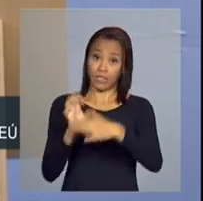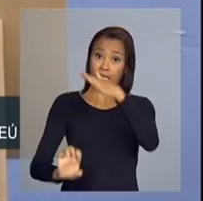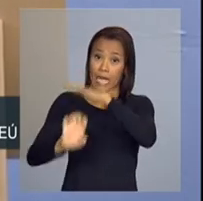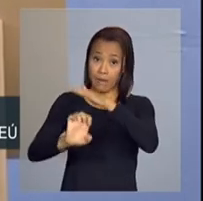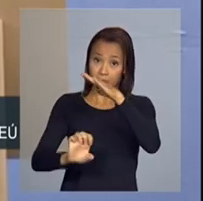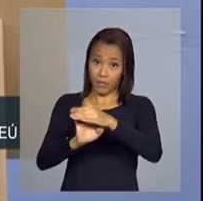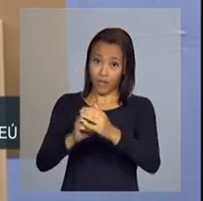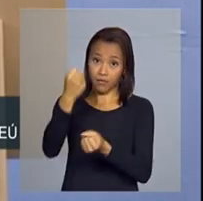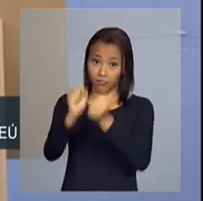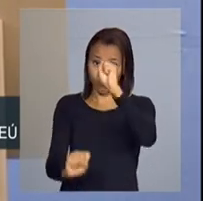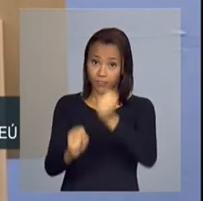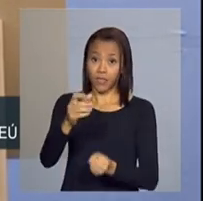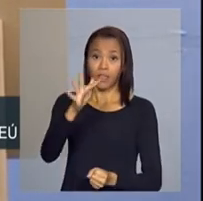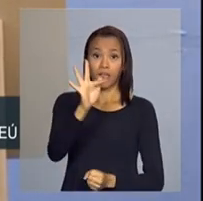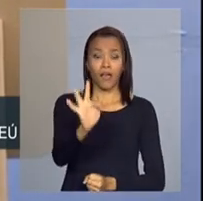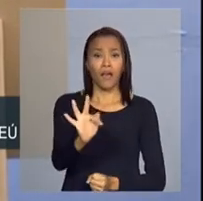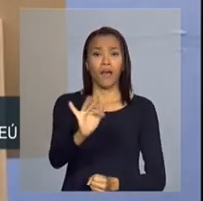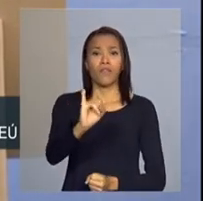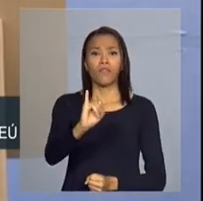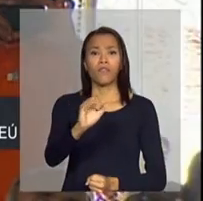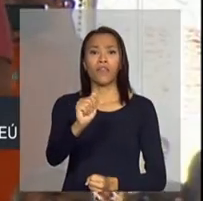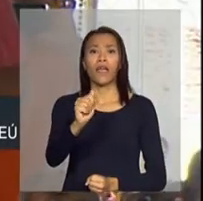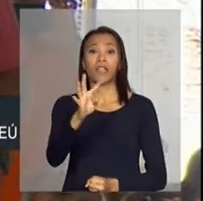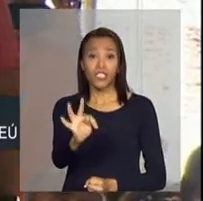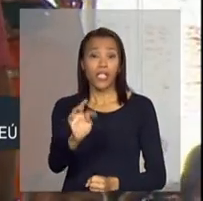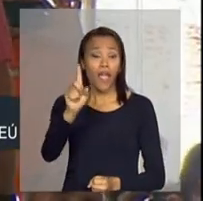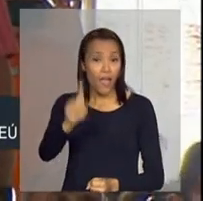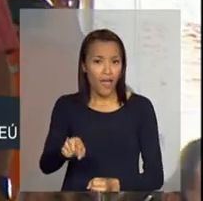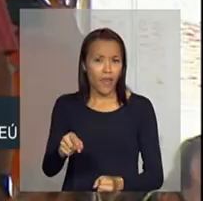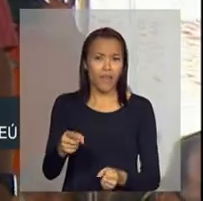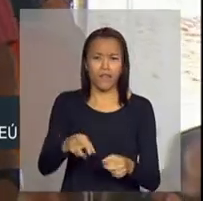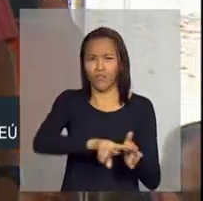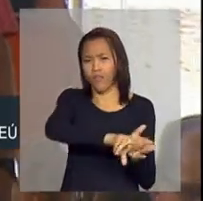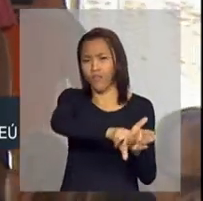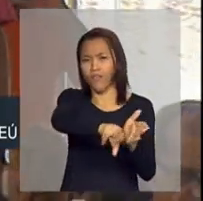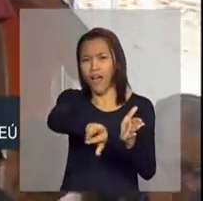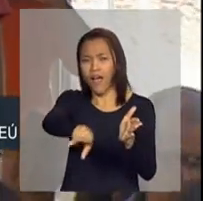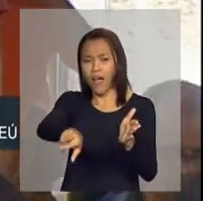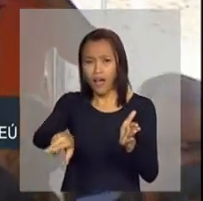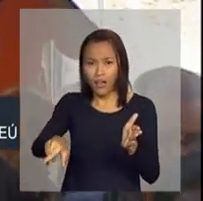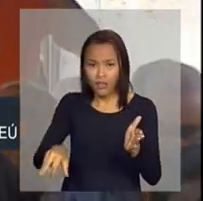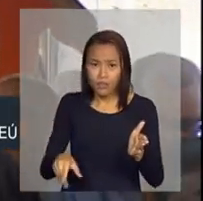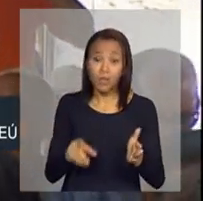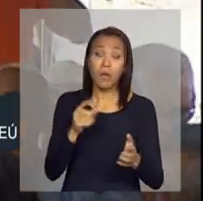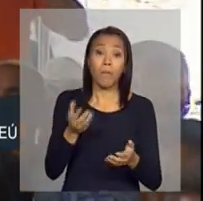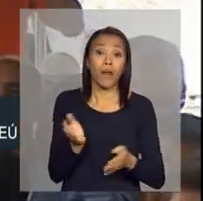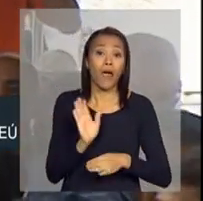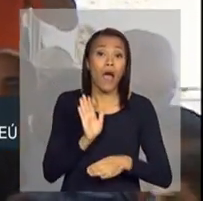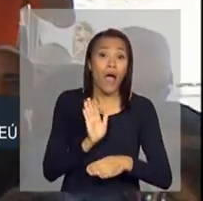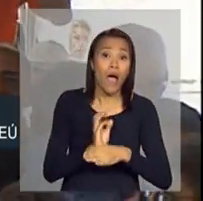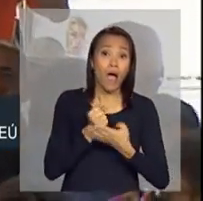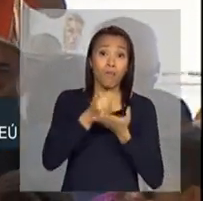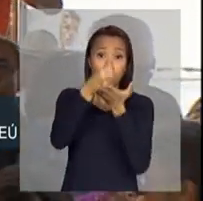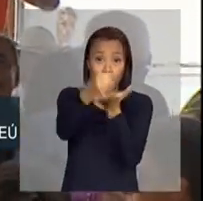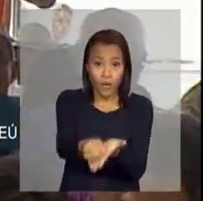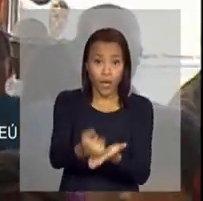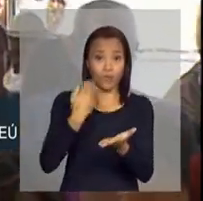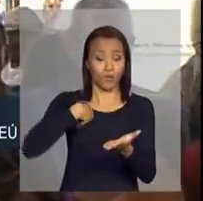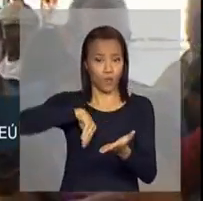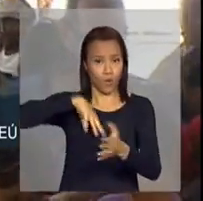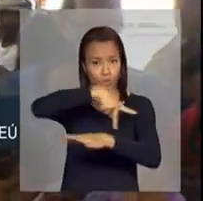faz parte de um conjunto grande de investimentos para tornar nosso país mais